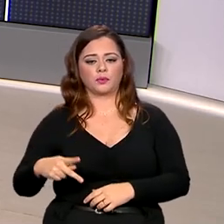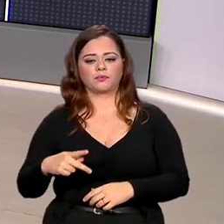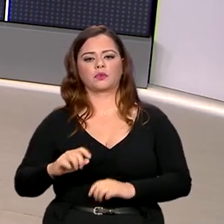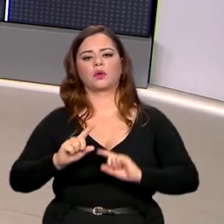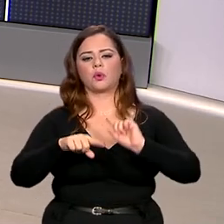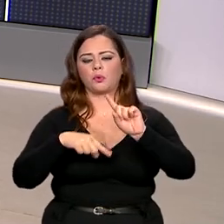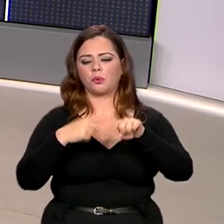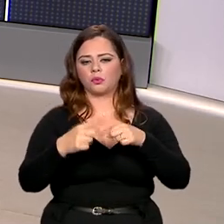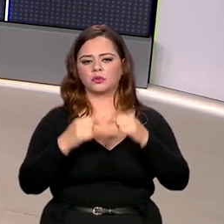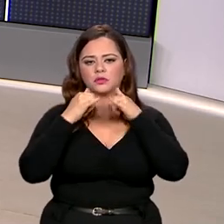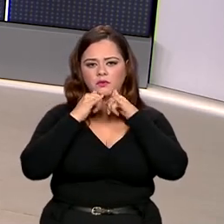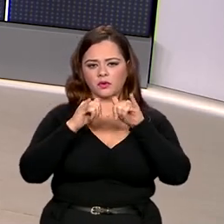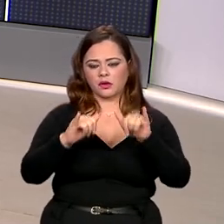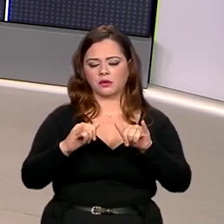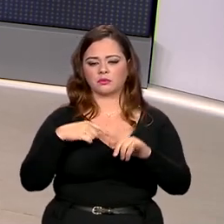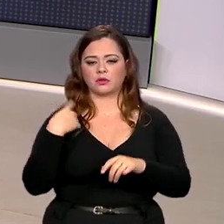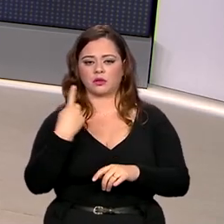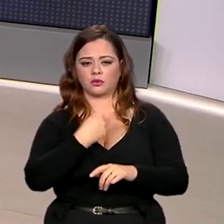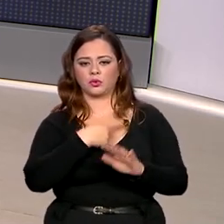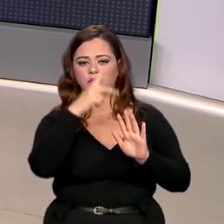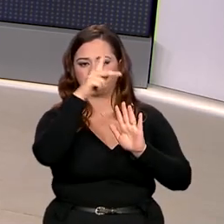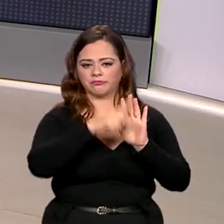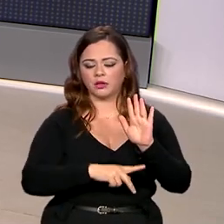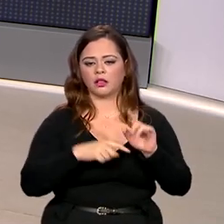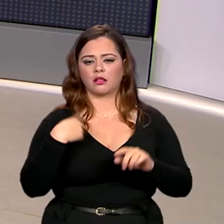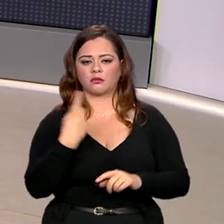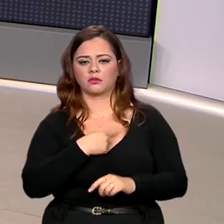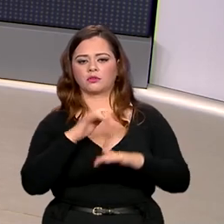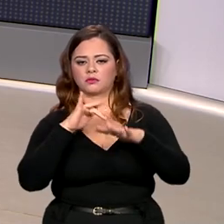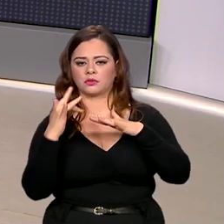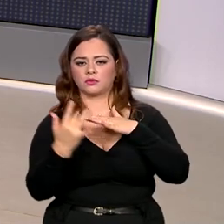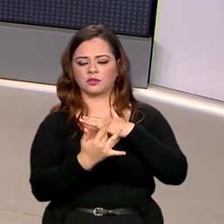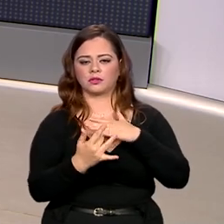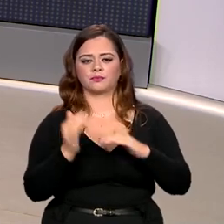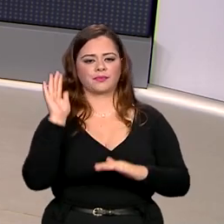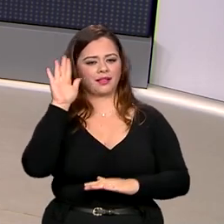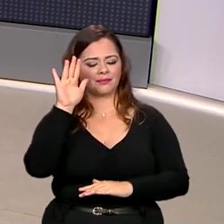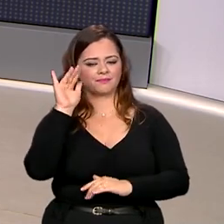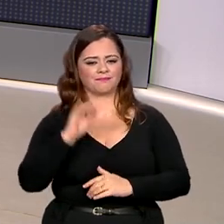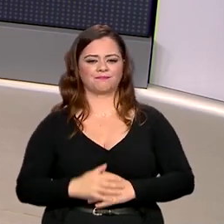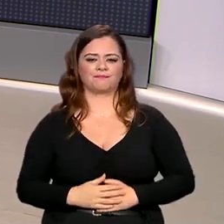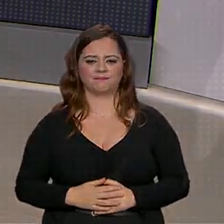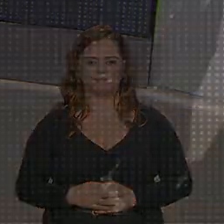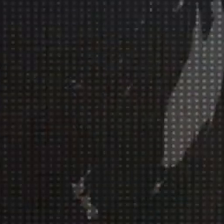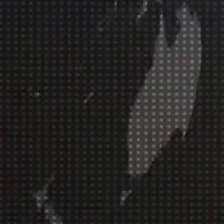informações ao longo da nossa programação e também nas nossas redes sociais. Até já!